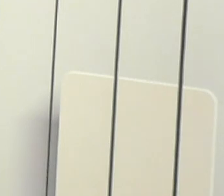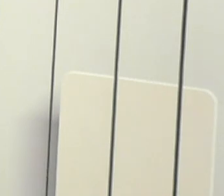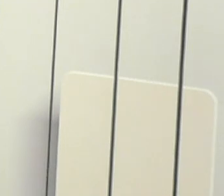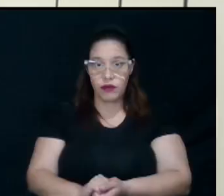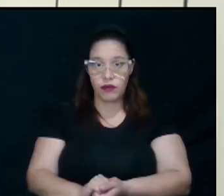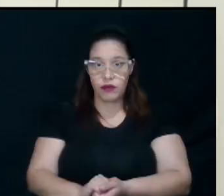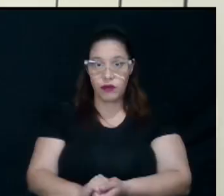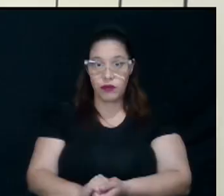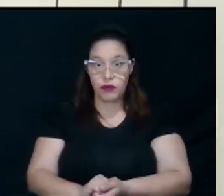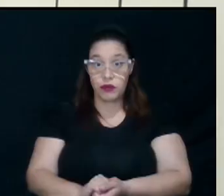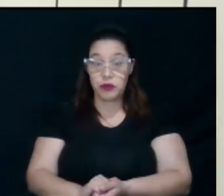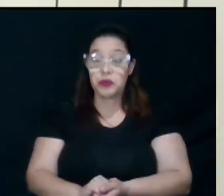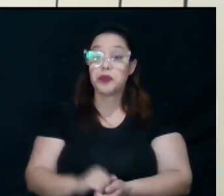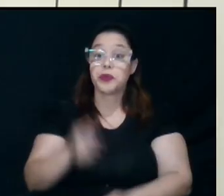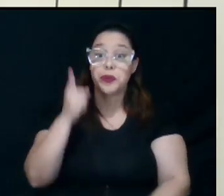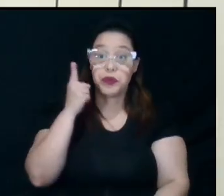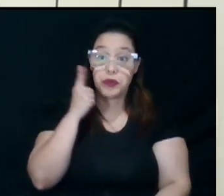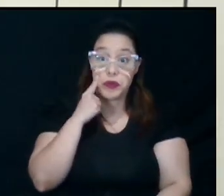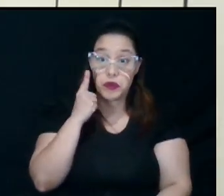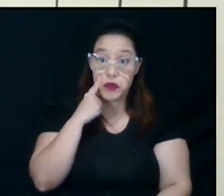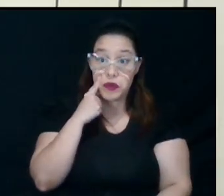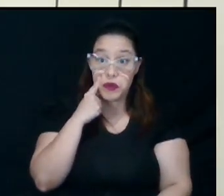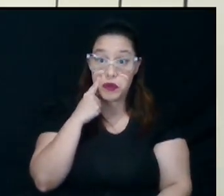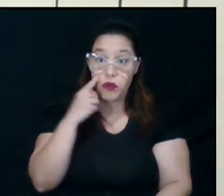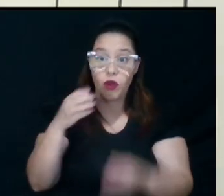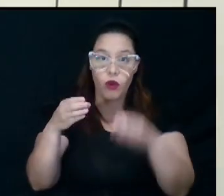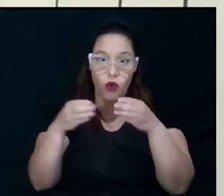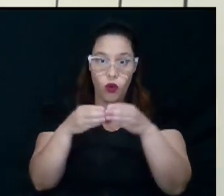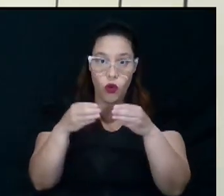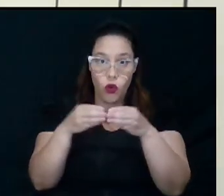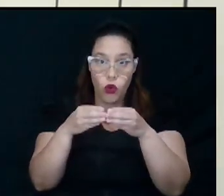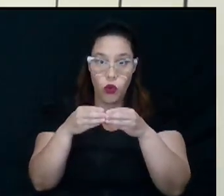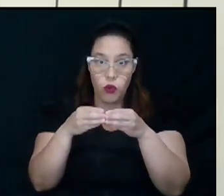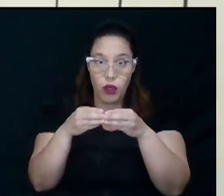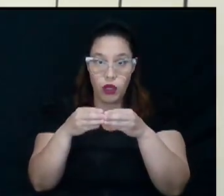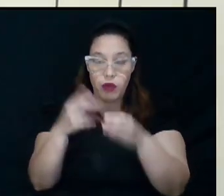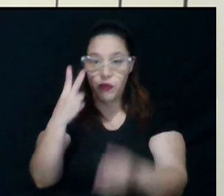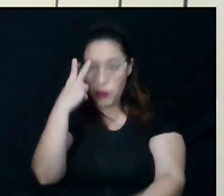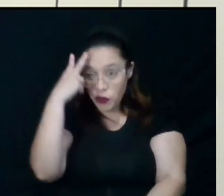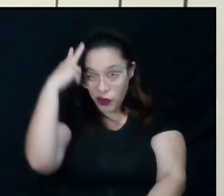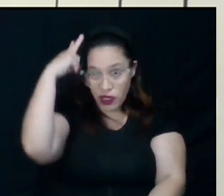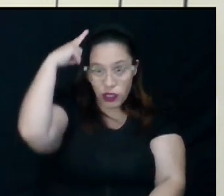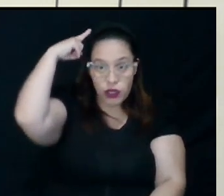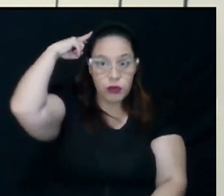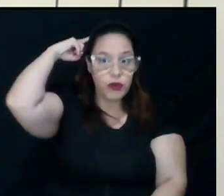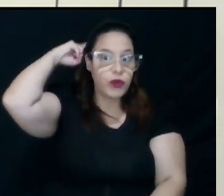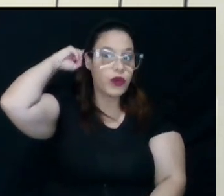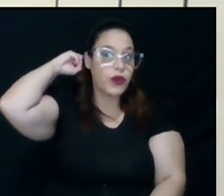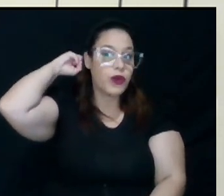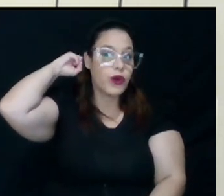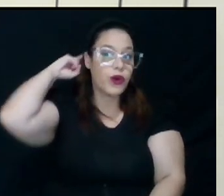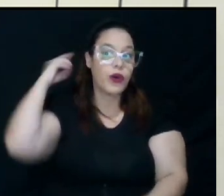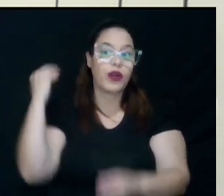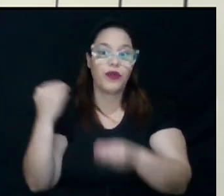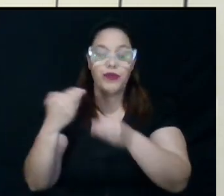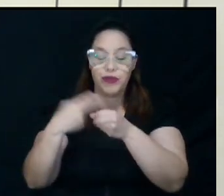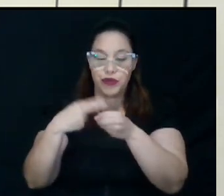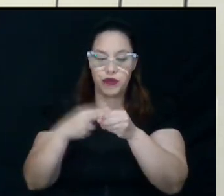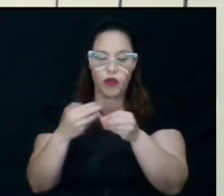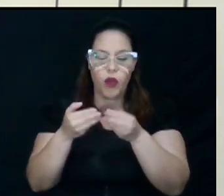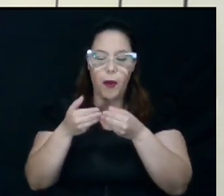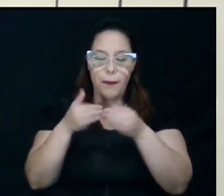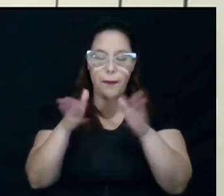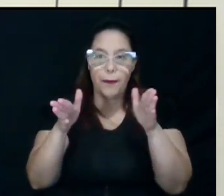E olha só, a Comissão Permanente para os Vestibulares da Unicamp, a Convest, abriu hoje,